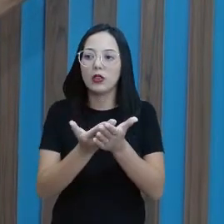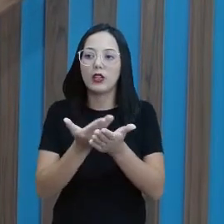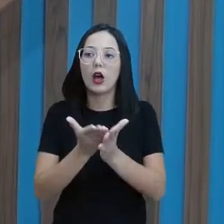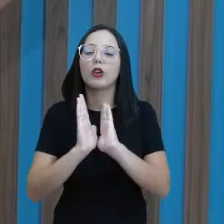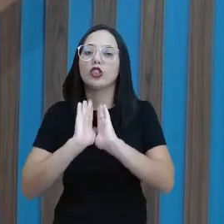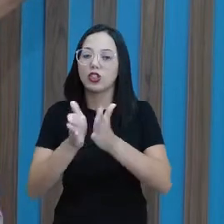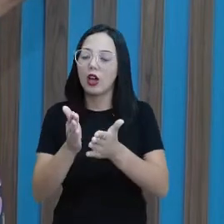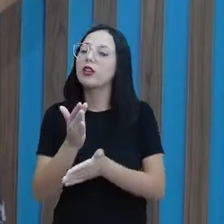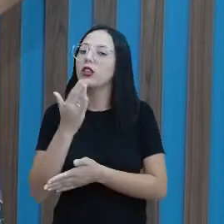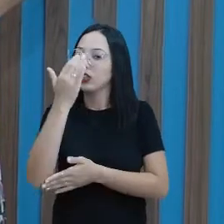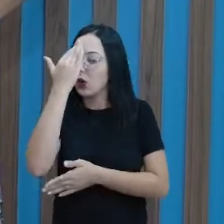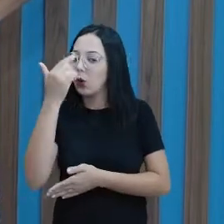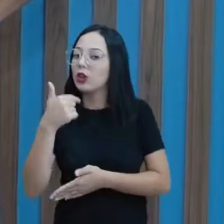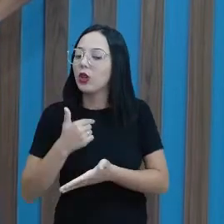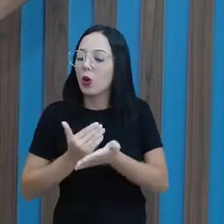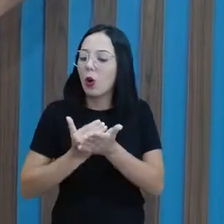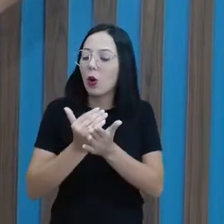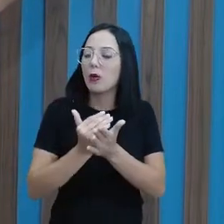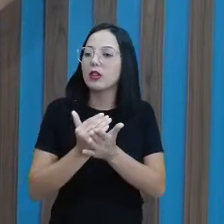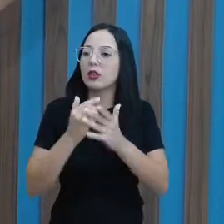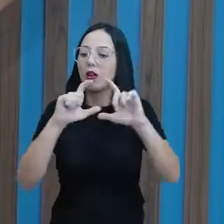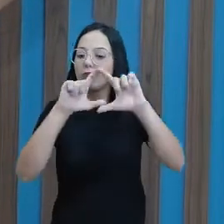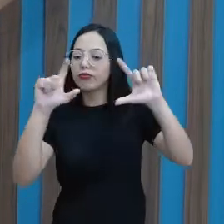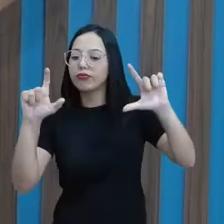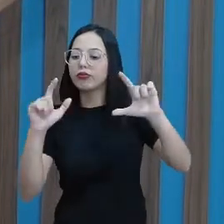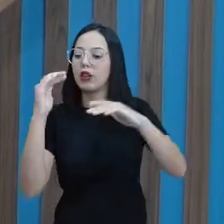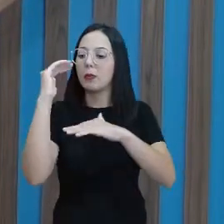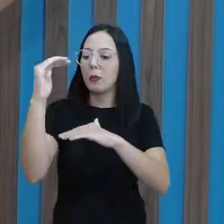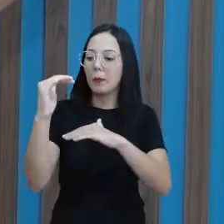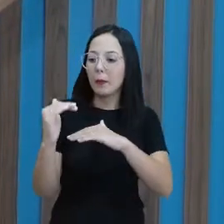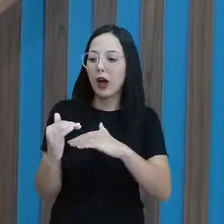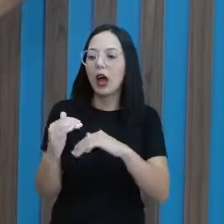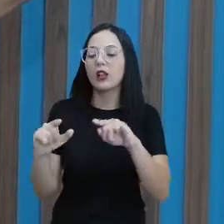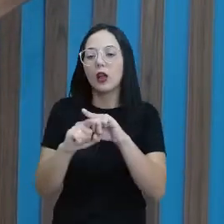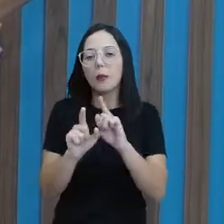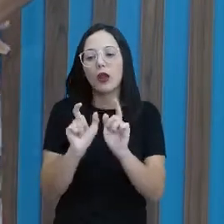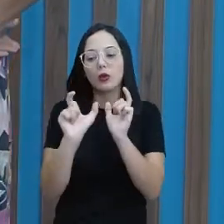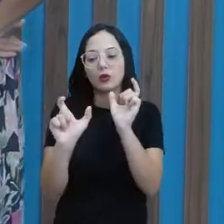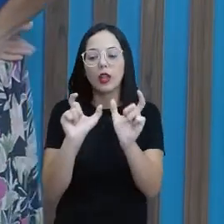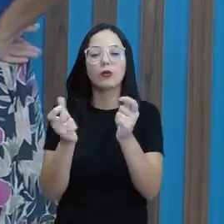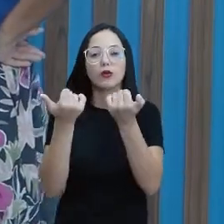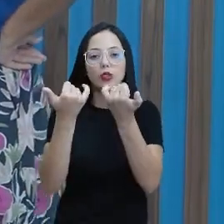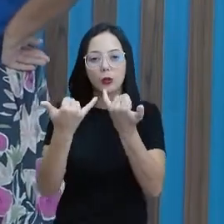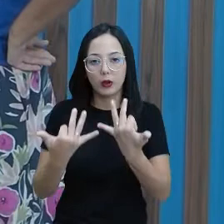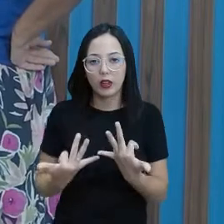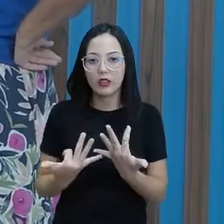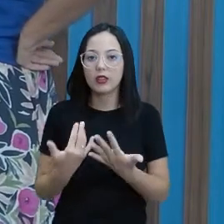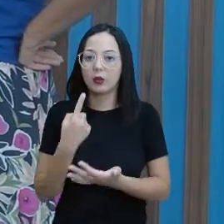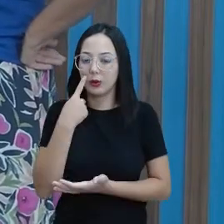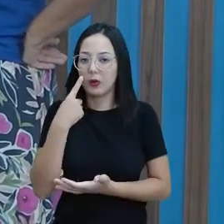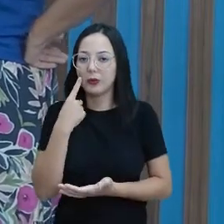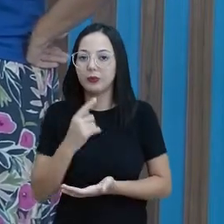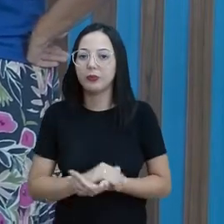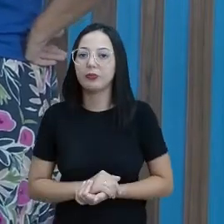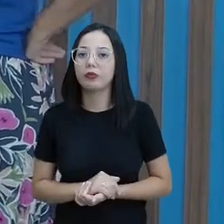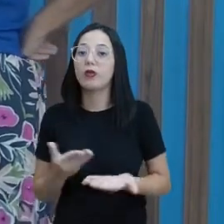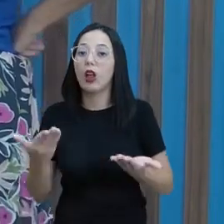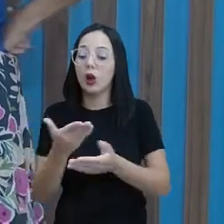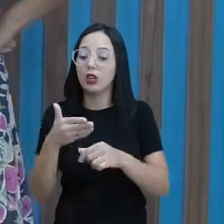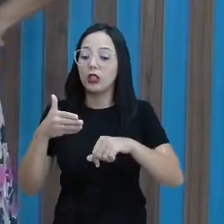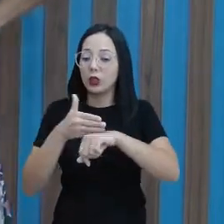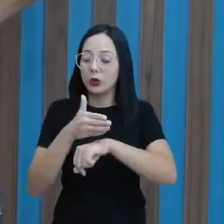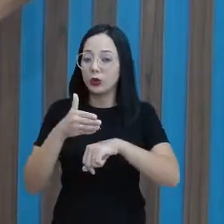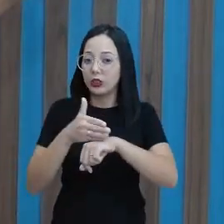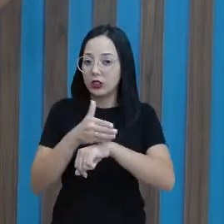né? Quando eu vou introduzir um tópico, quando eu vou introduzir um termo, uma explicação. Então, ó, para introduzir